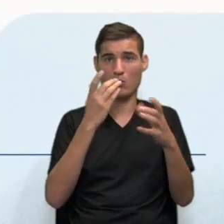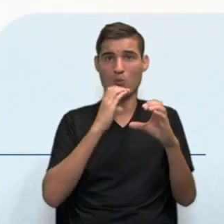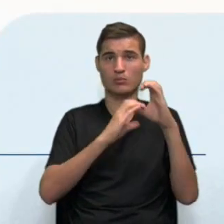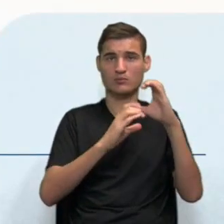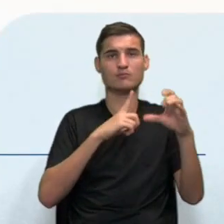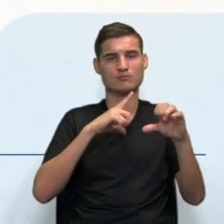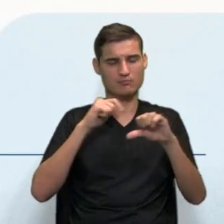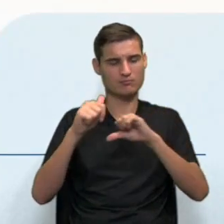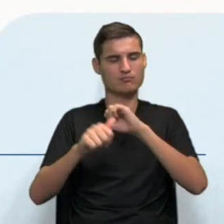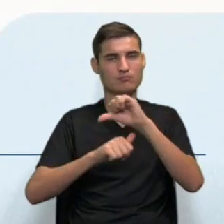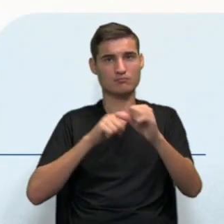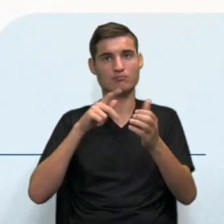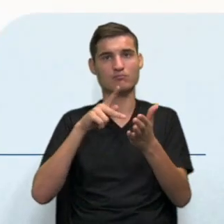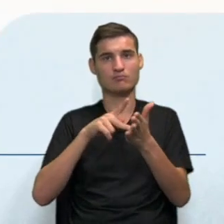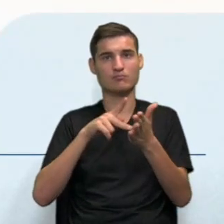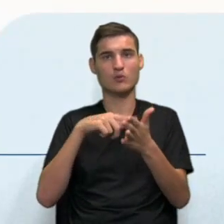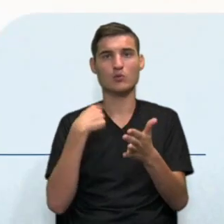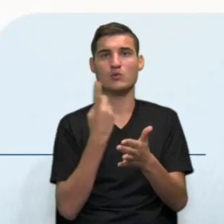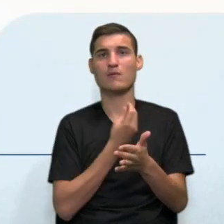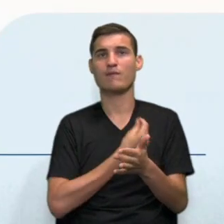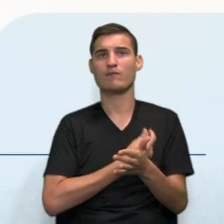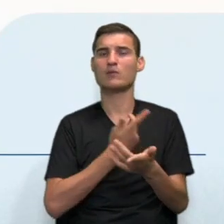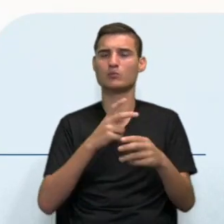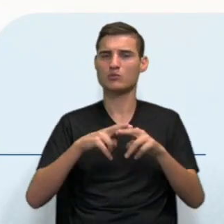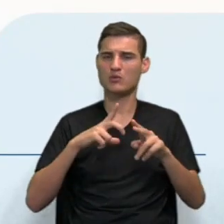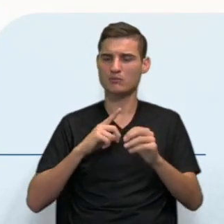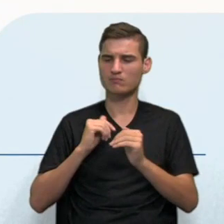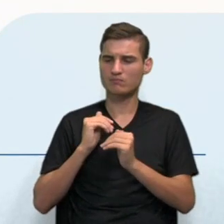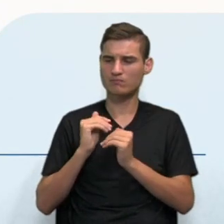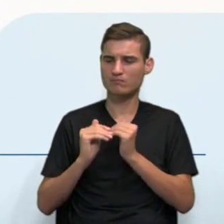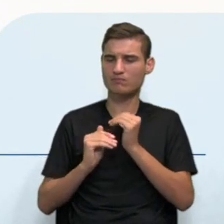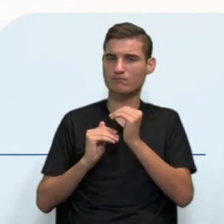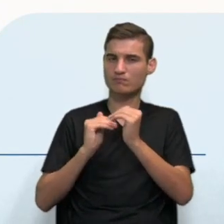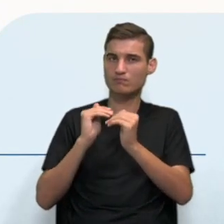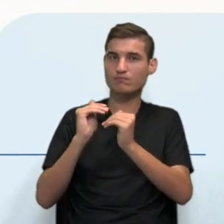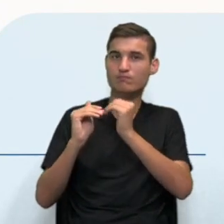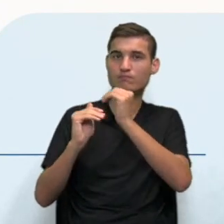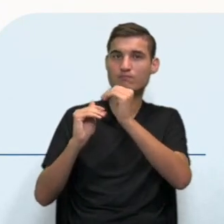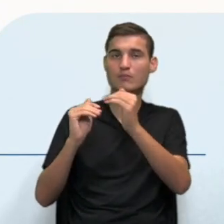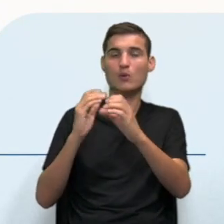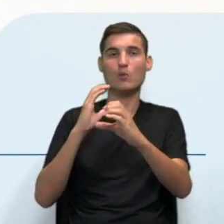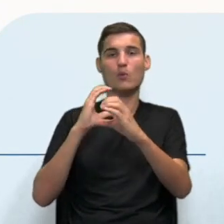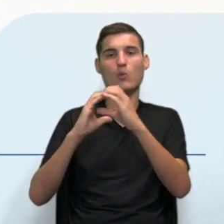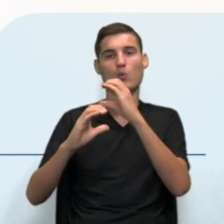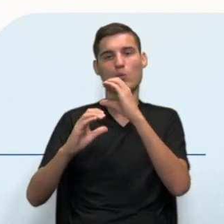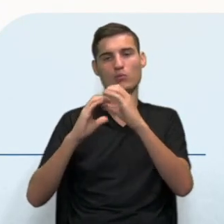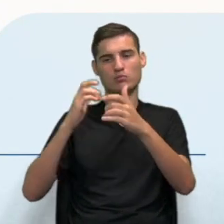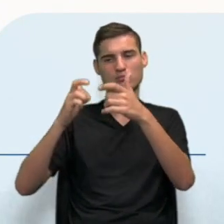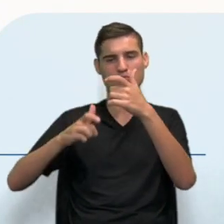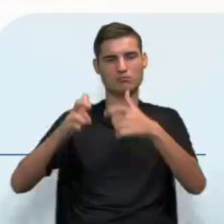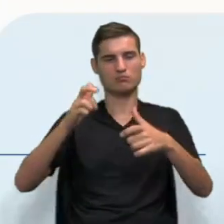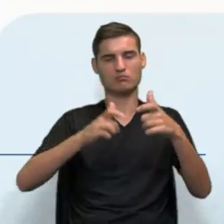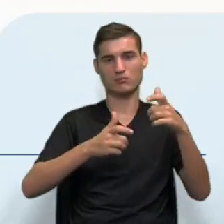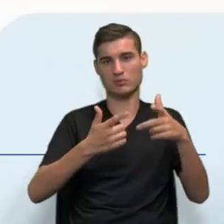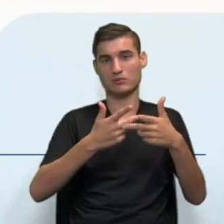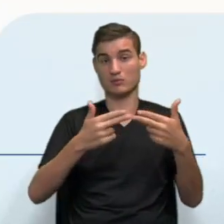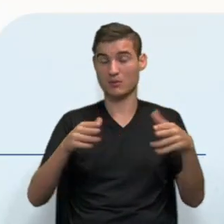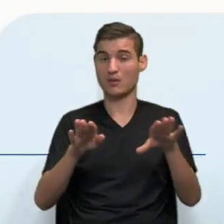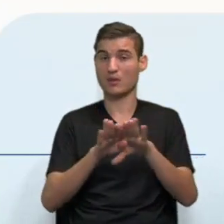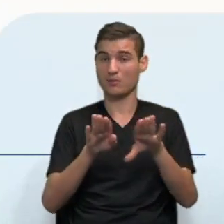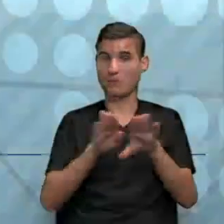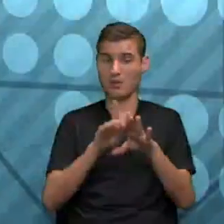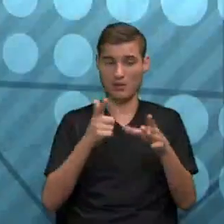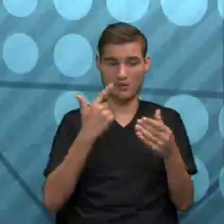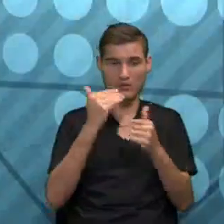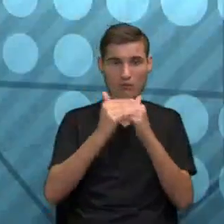vidas. Então, por isso que aconteceu uma evolução gigantesca na telecomunicação. E essa evolução, ela